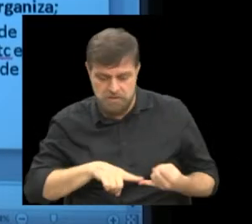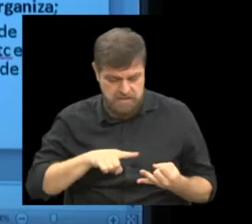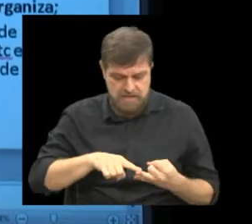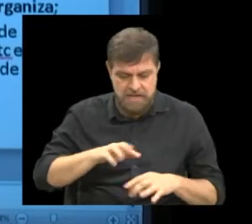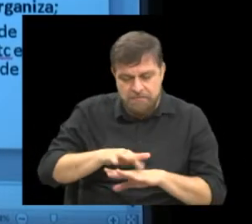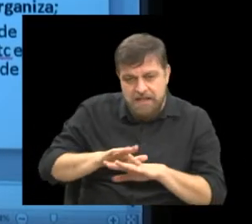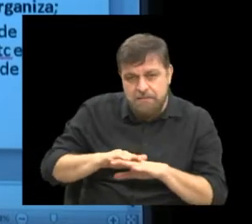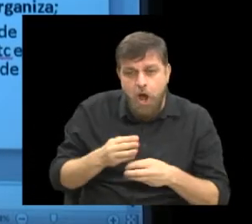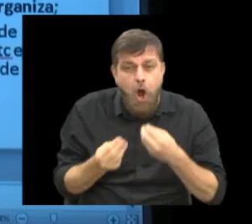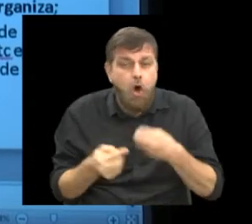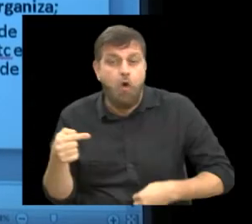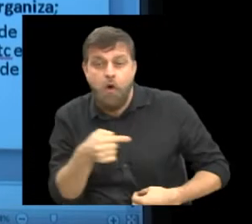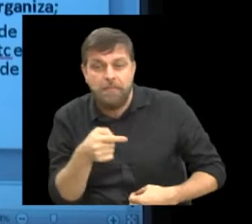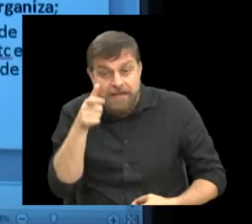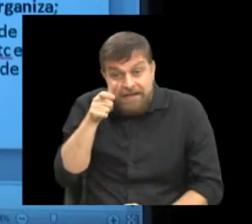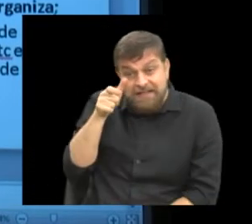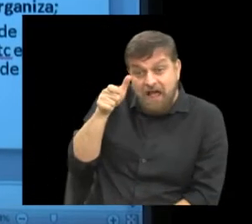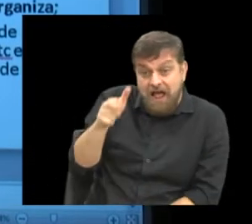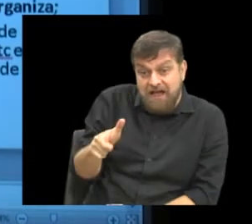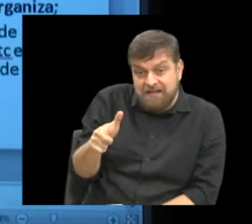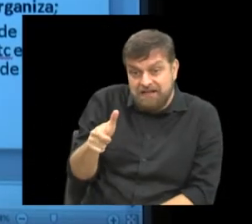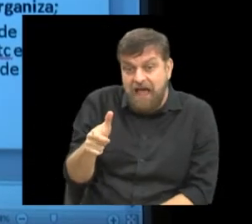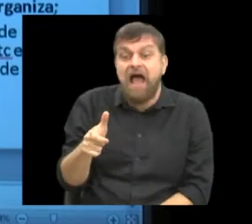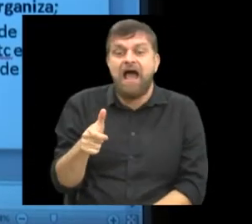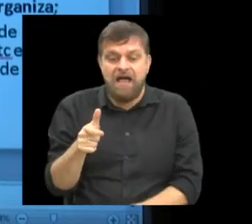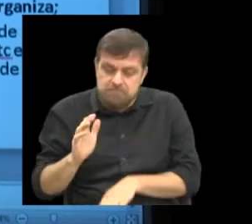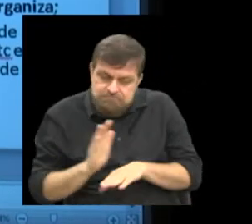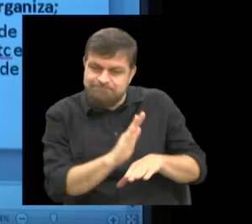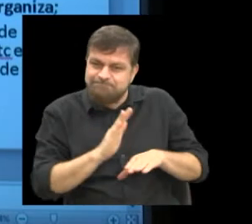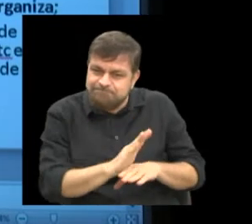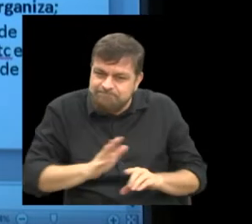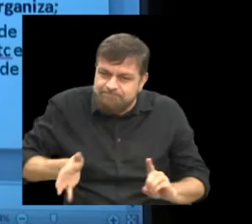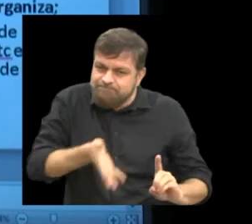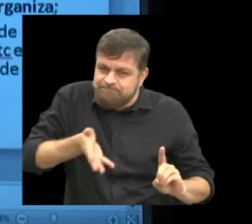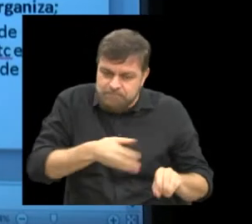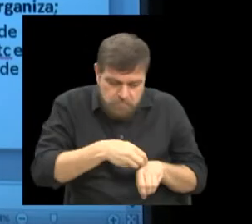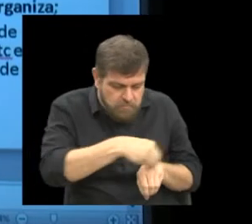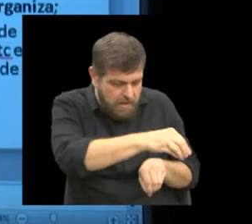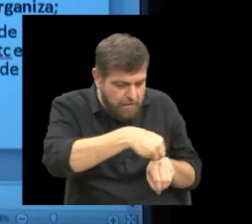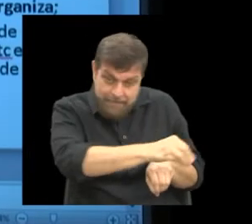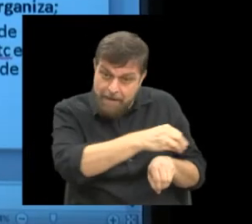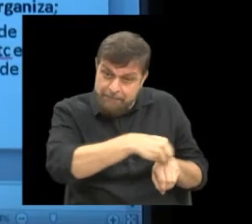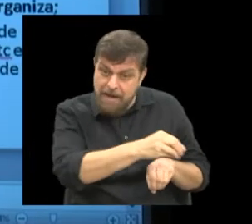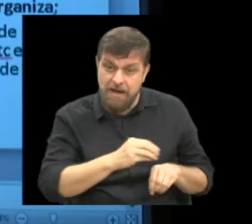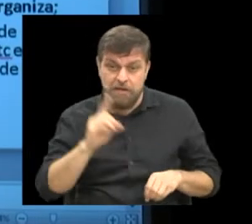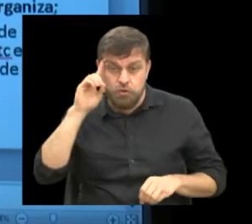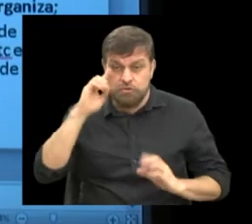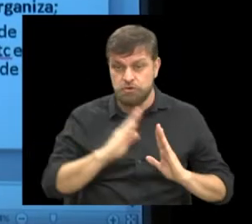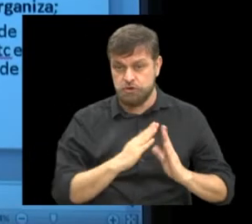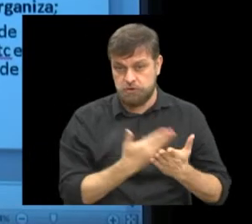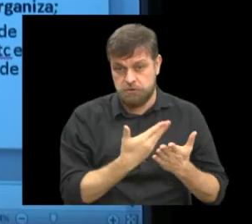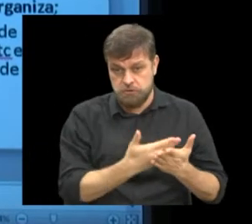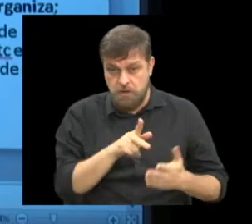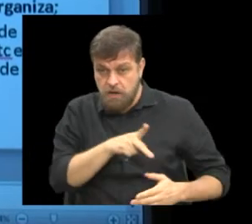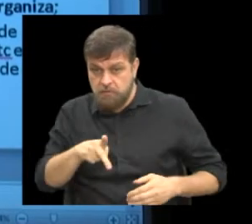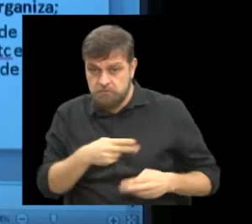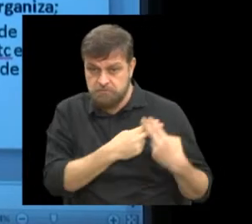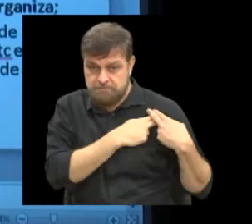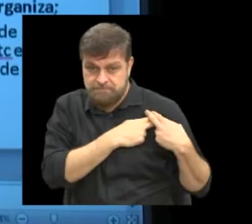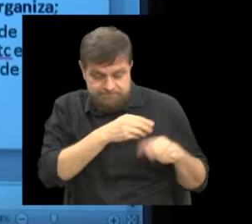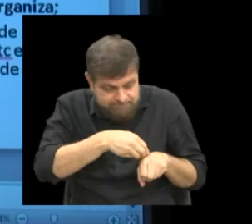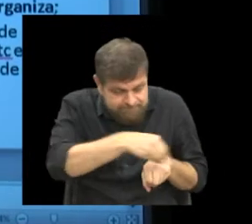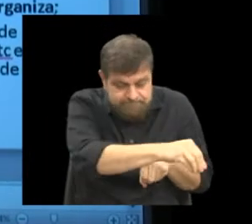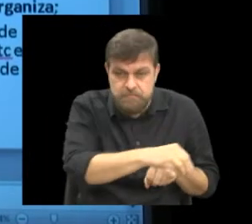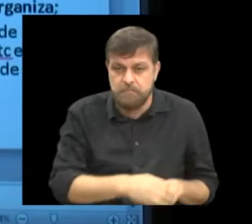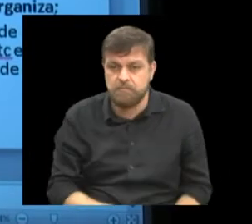né? Então, o que ele tiver de interesse, trazer isso para o dia a dia na escola. A gente fala muito em